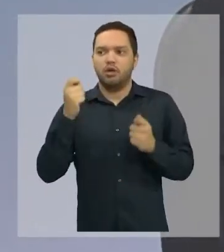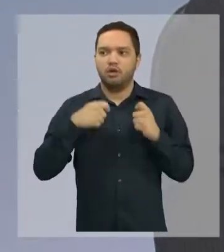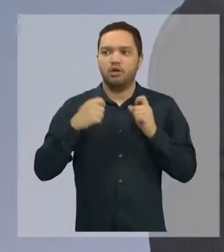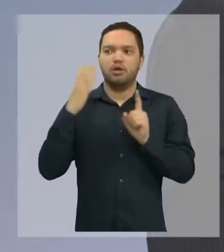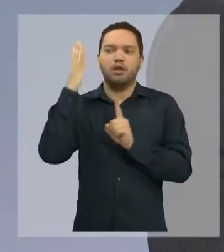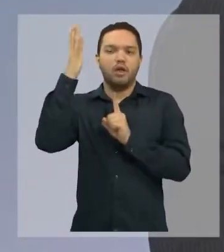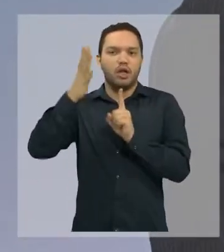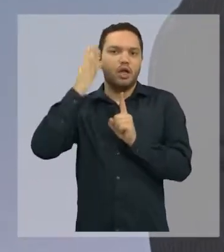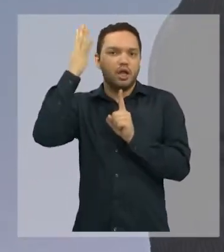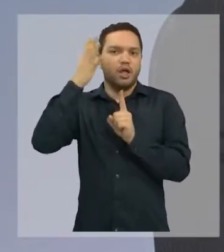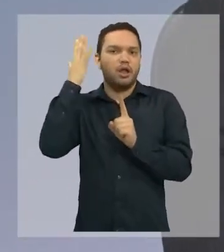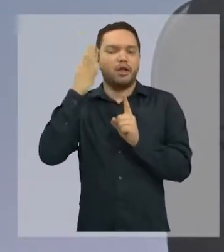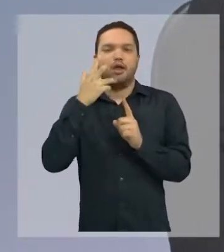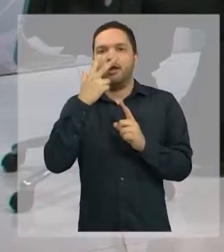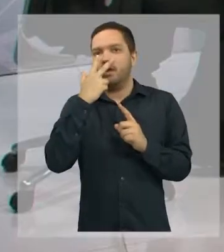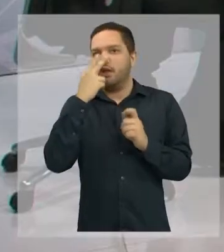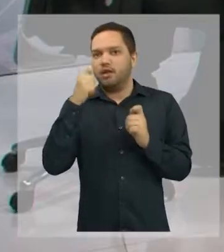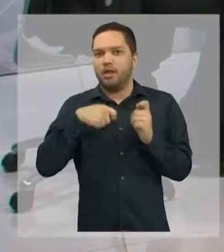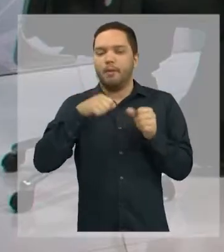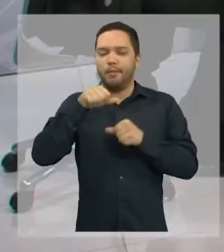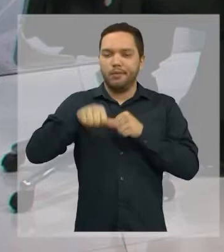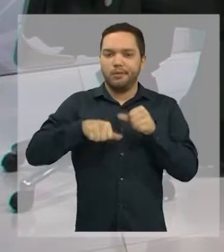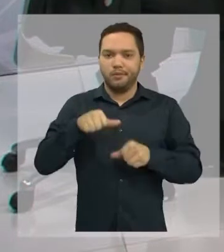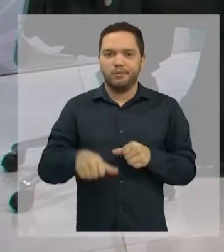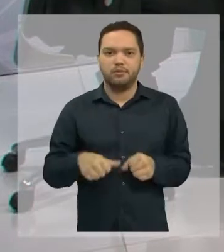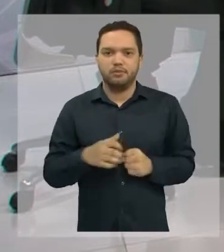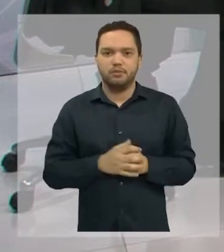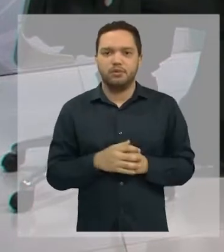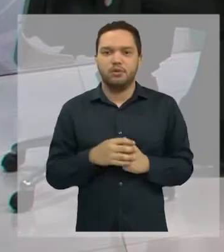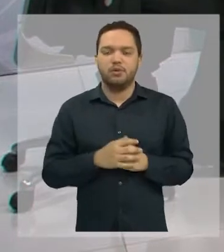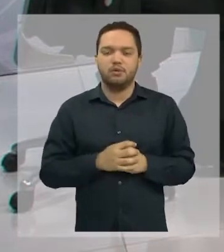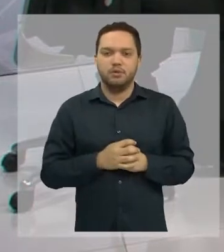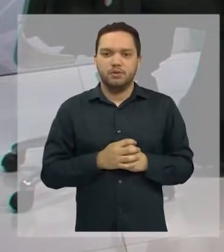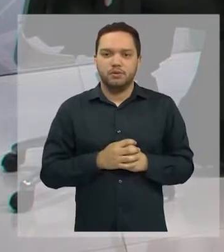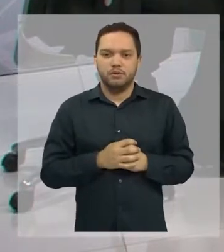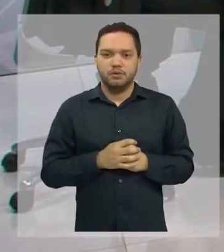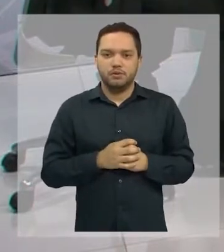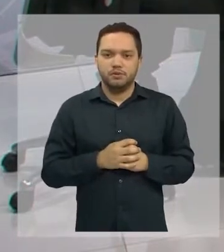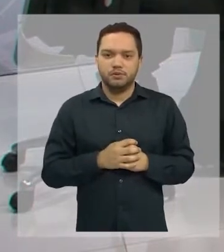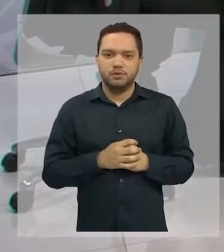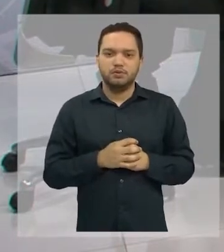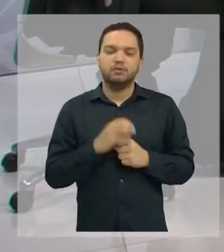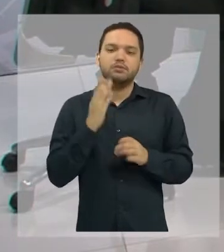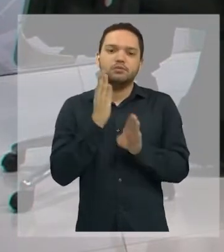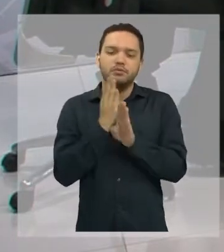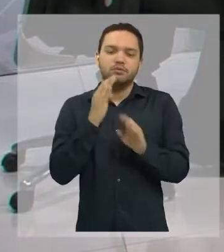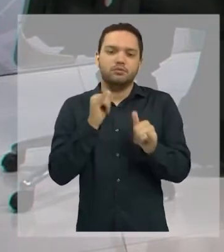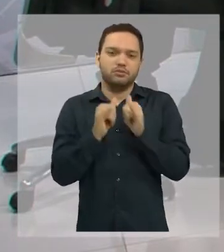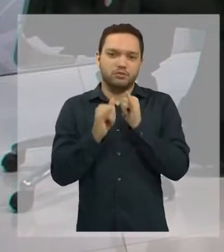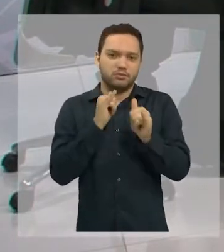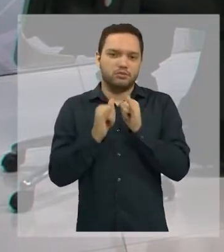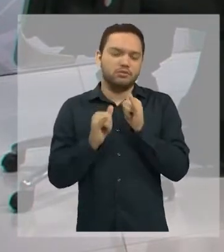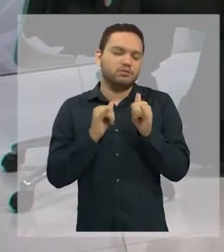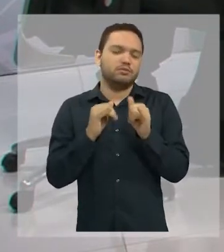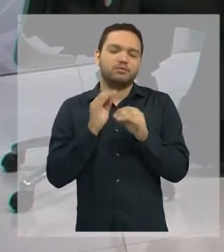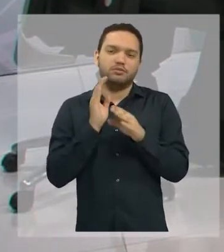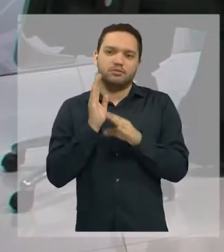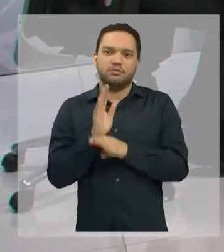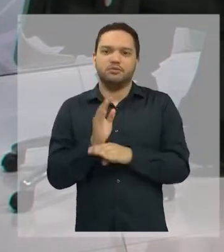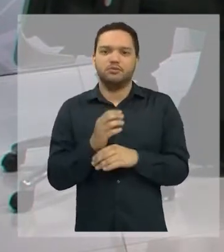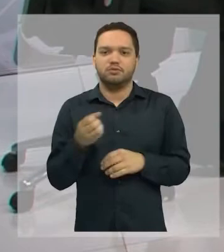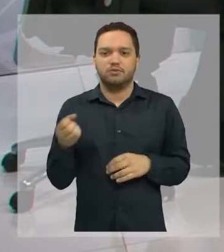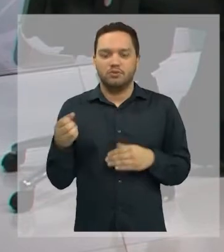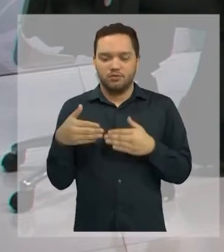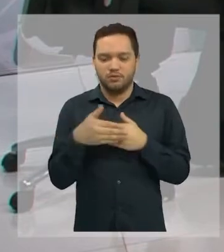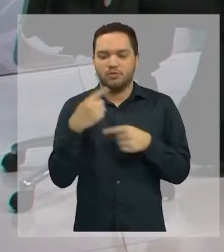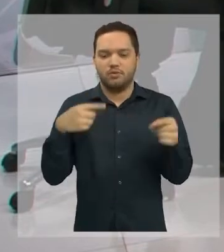calibrando o discurso dele. Então, essa disrupção, essa modificação completa de eixo é uma porta aberta